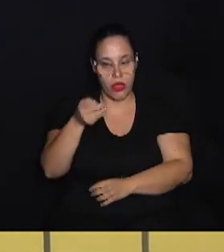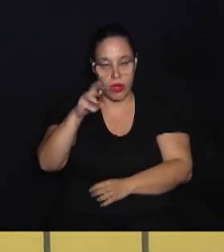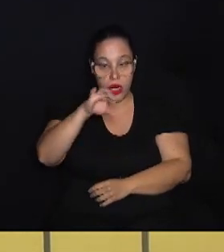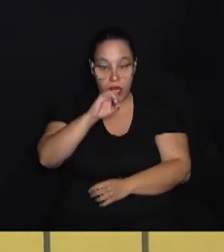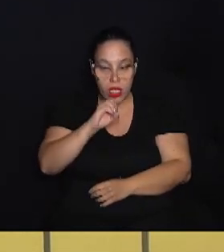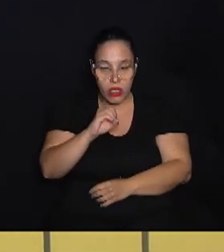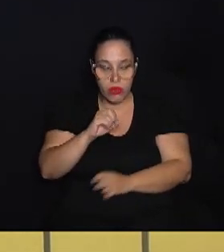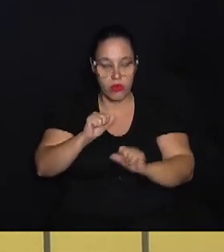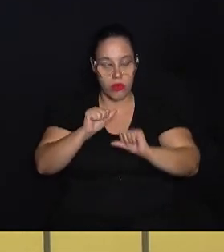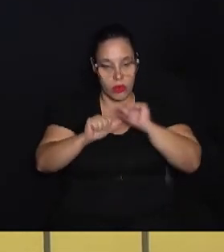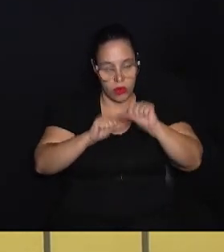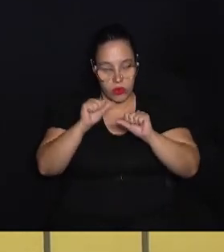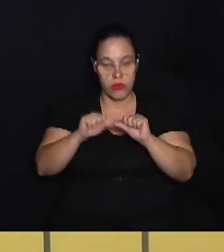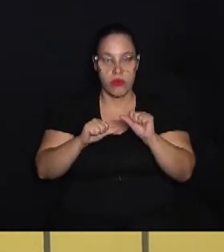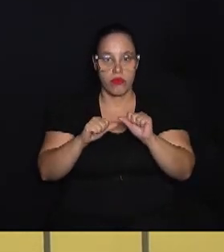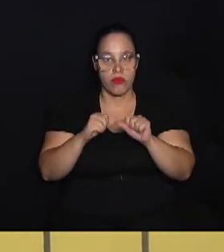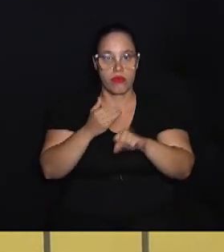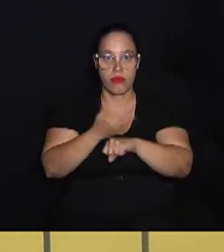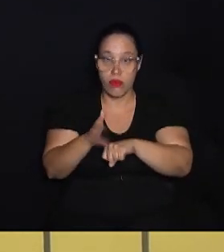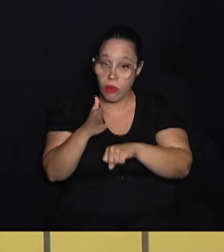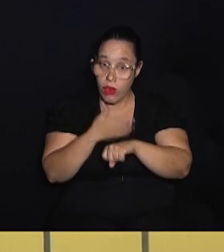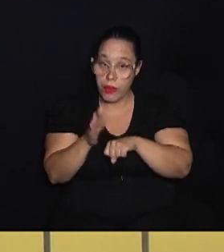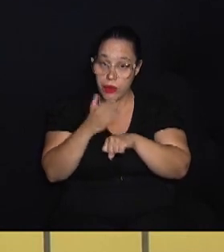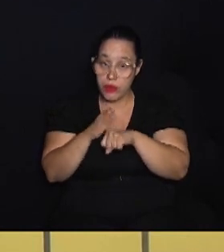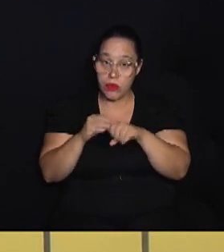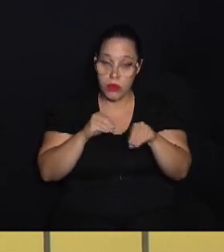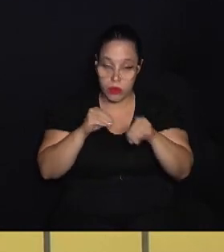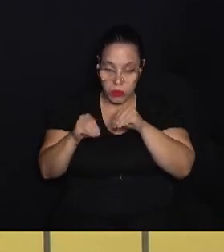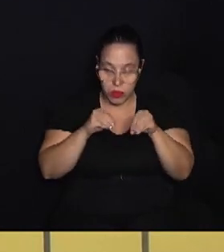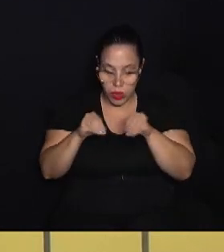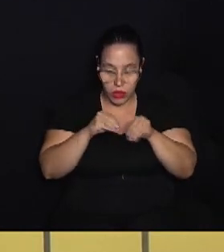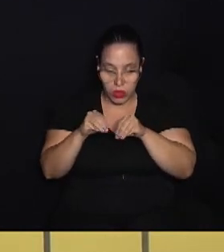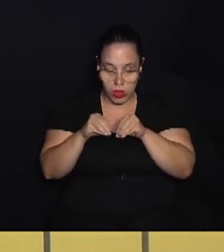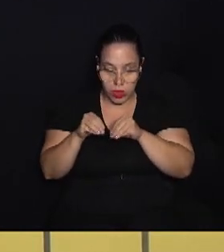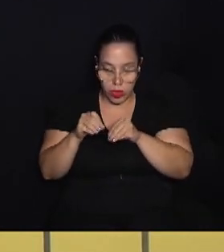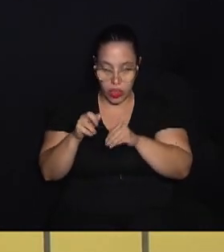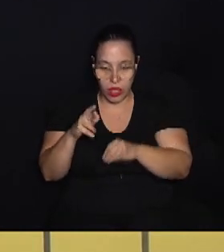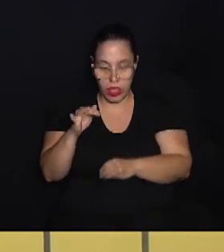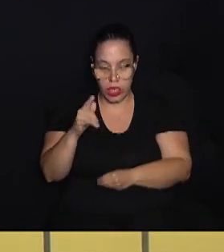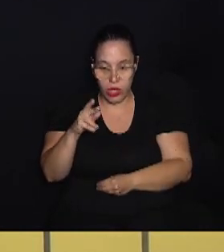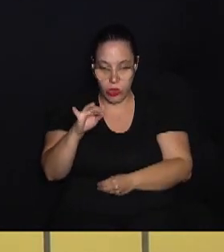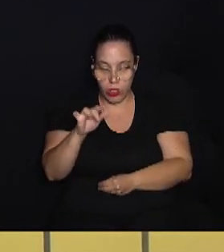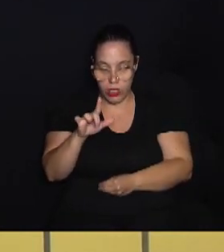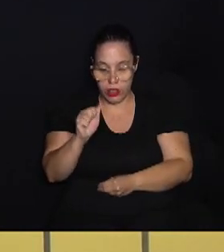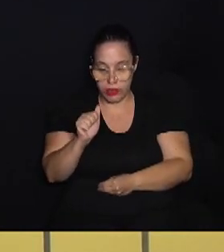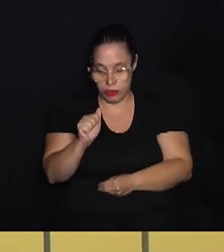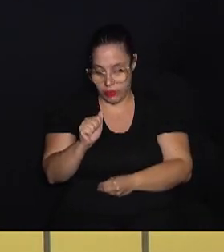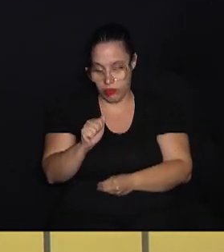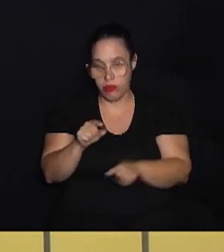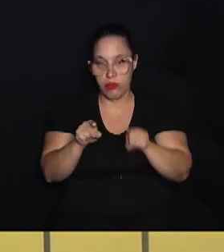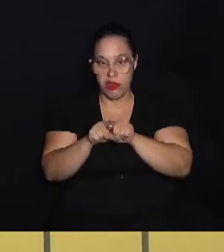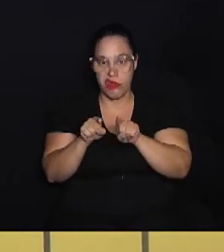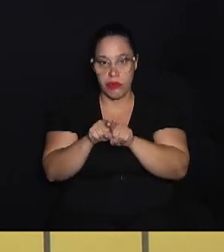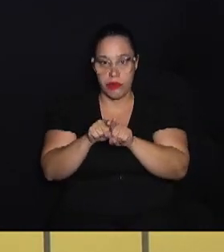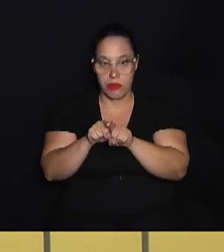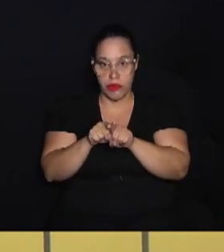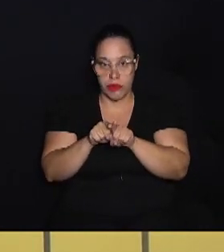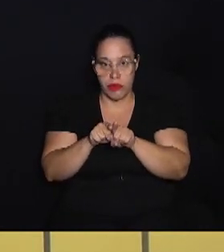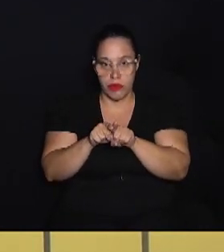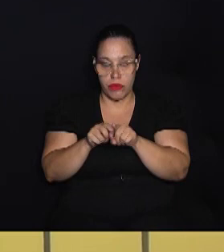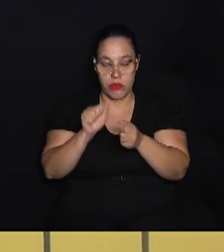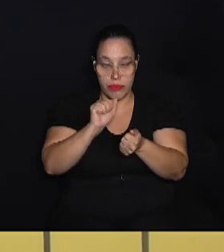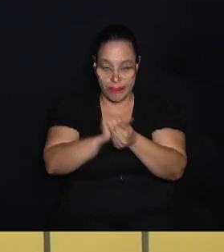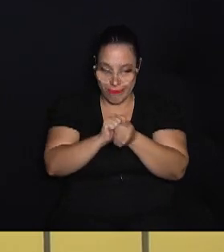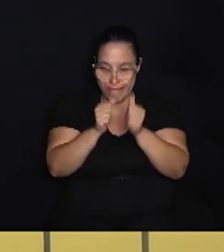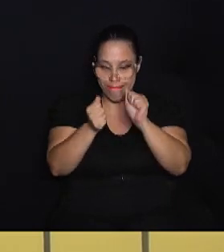restauração, mudanças nas práticas de manejo agrícola. E também a gente tem a